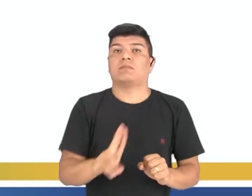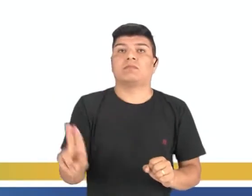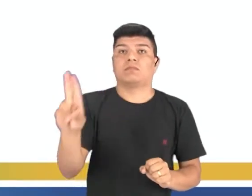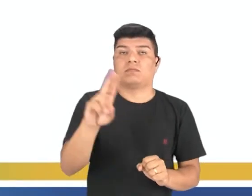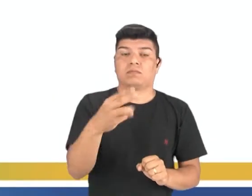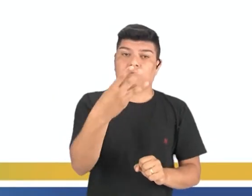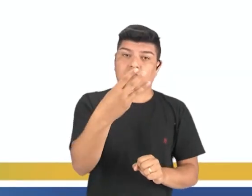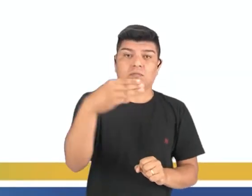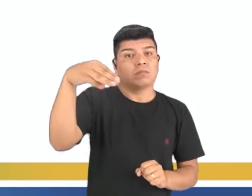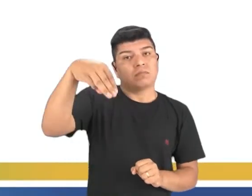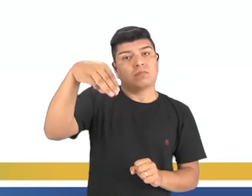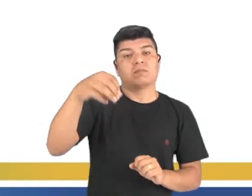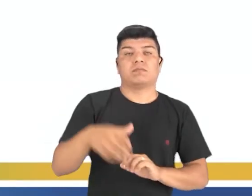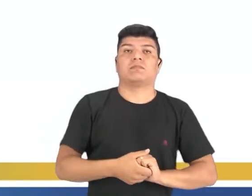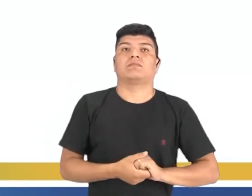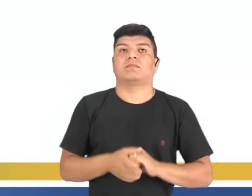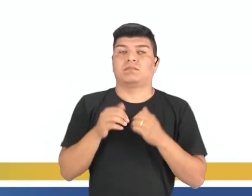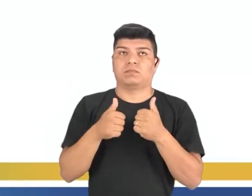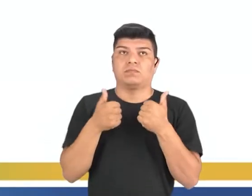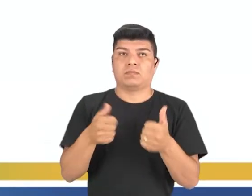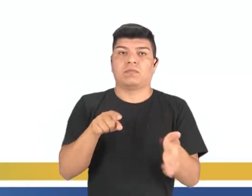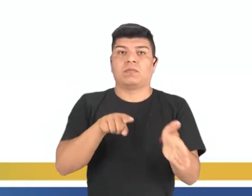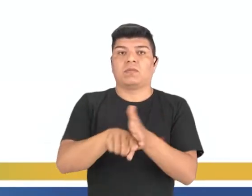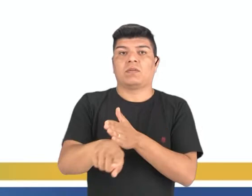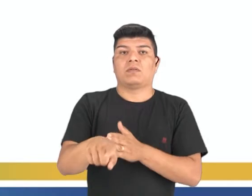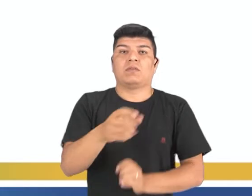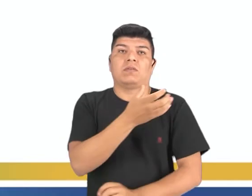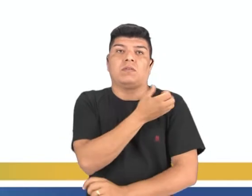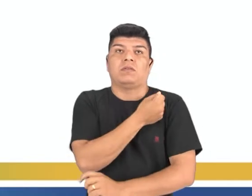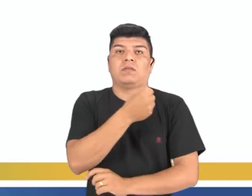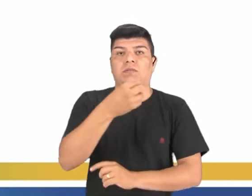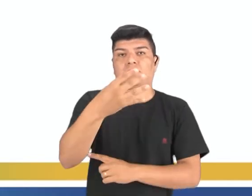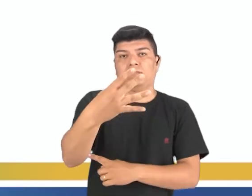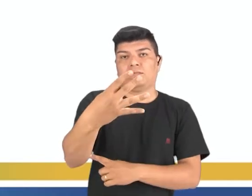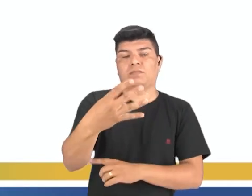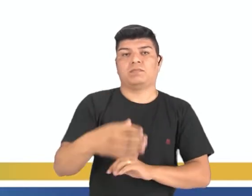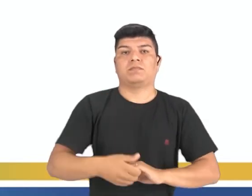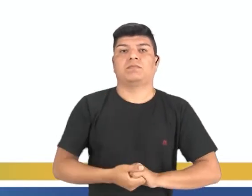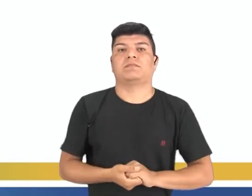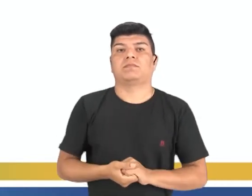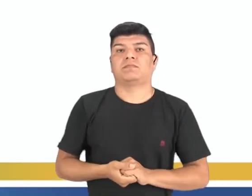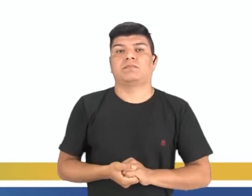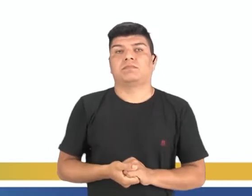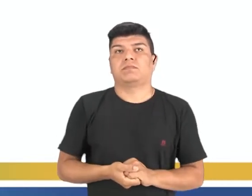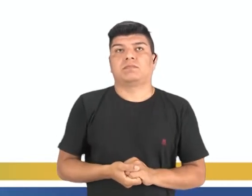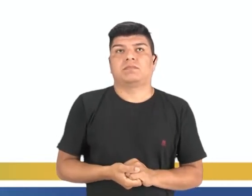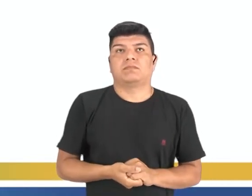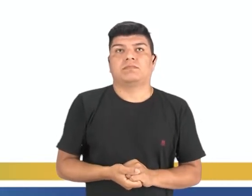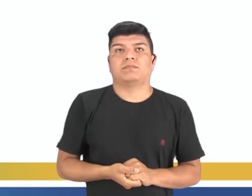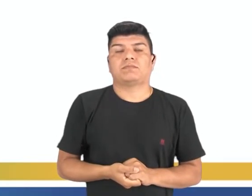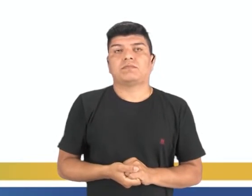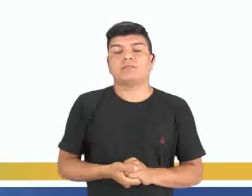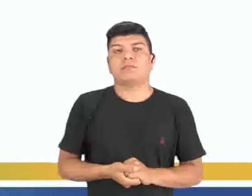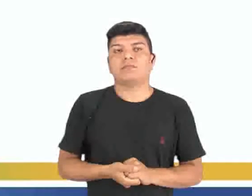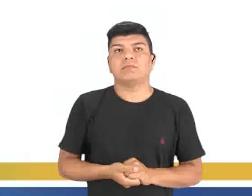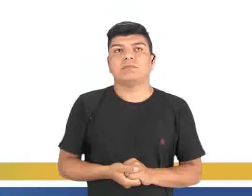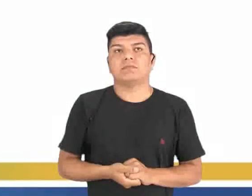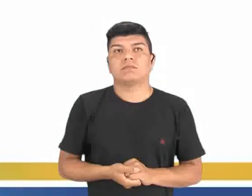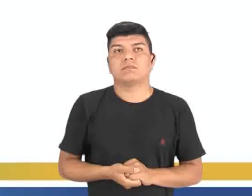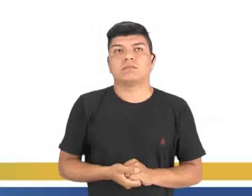3 minutos. Muito bem, vamos para mais uma situação problema então, que a gente vai chamar aqui de situação problema de número 4,